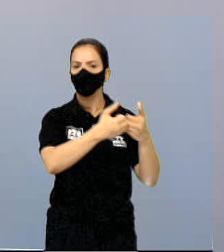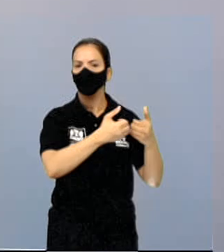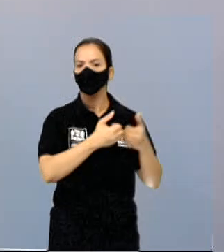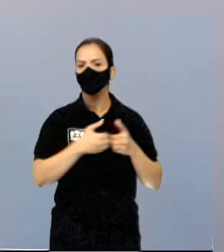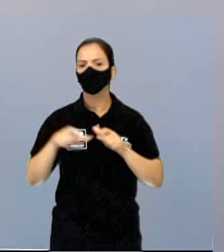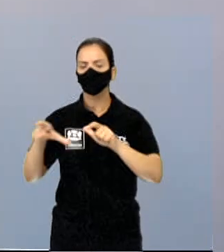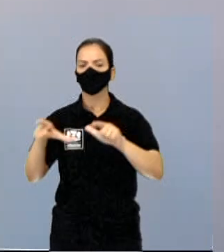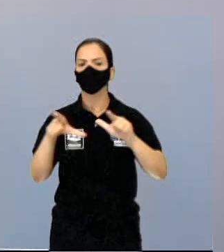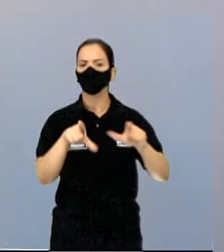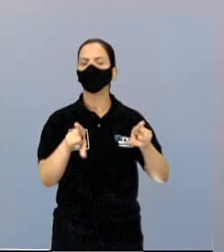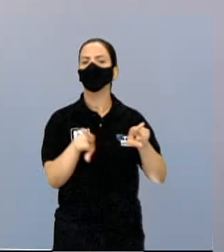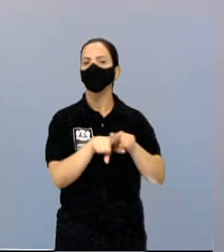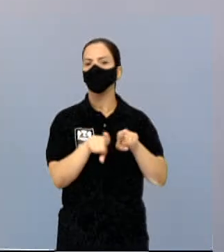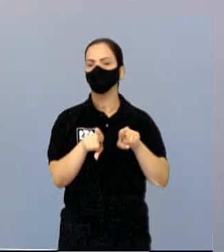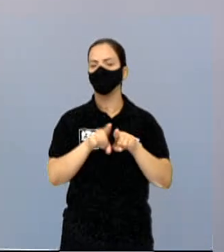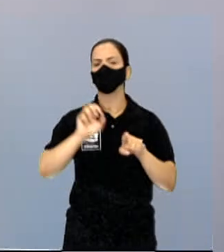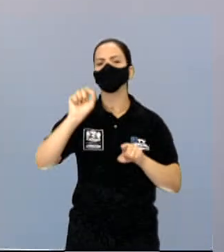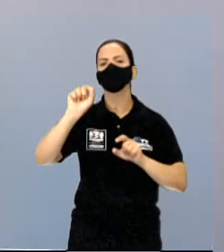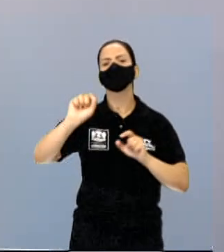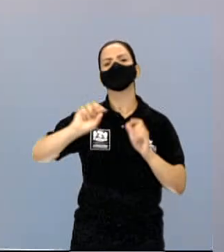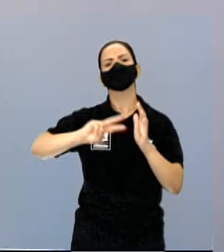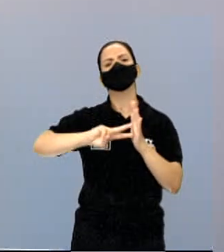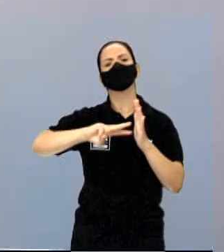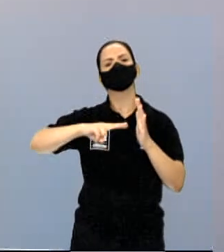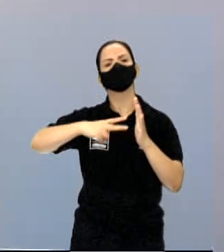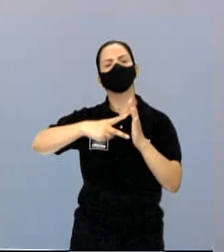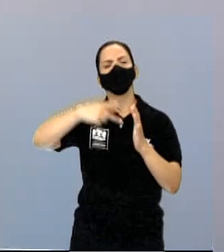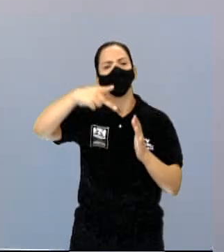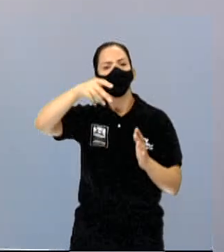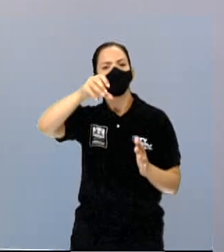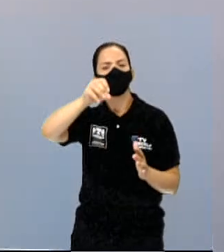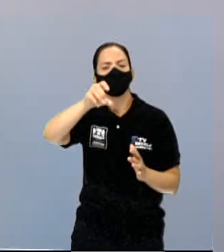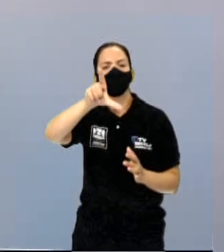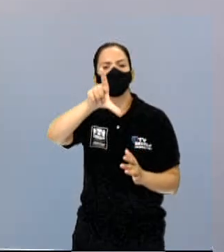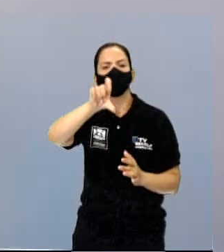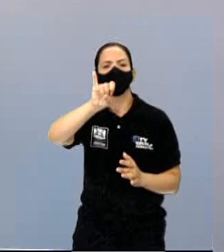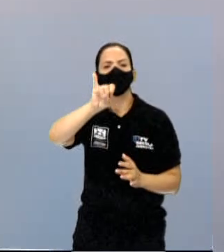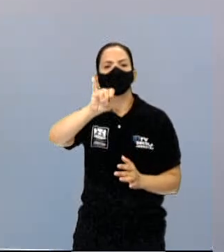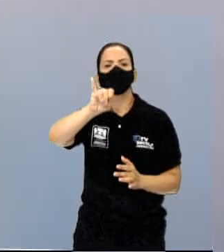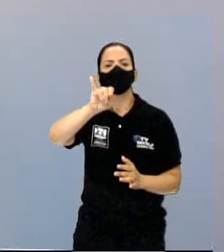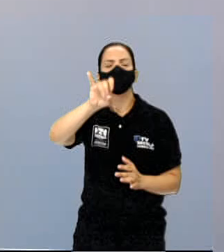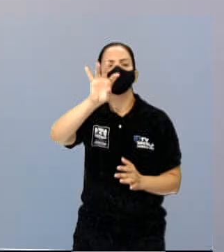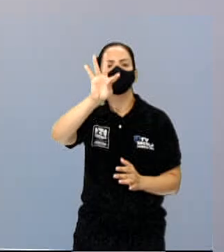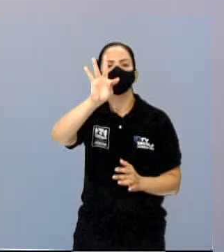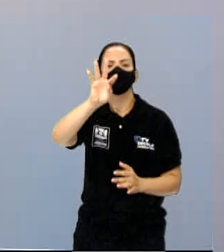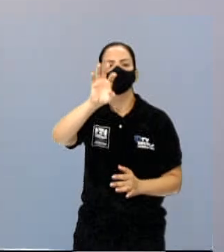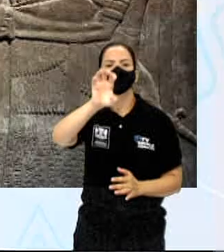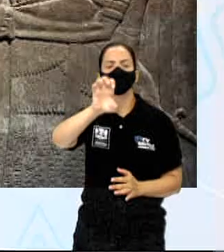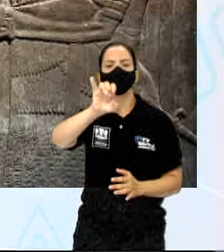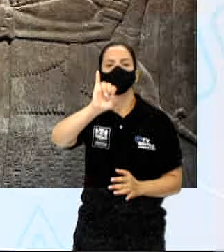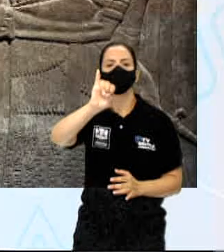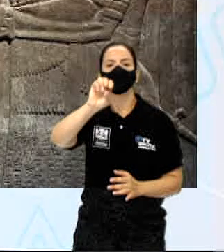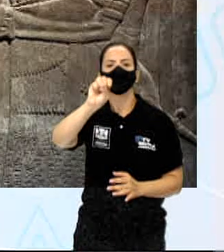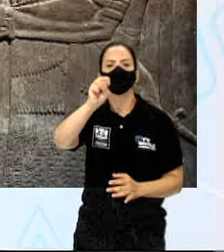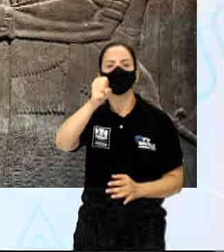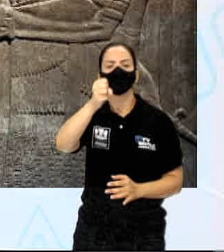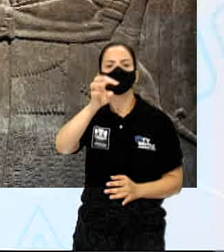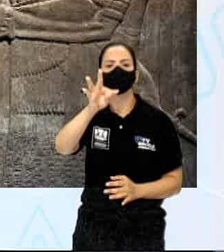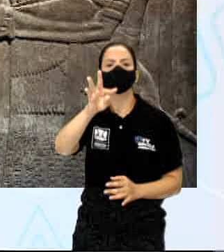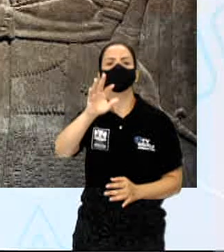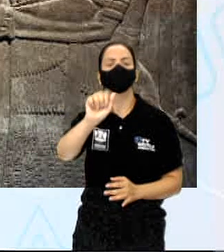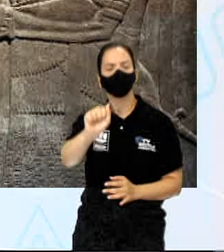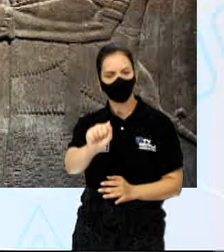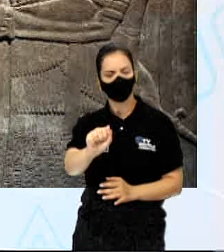vizinhas. E o que significa essa religião politeísta, tá? Vamos prestar bem atenção a esse termo. Poli quer